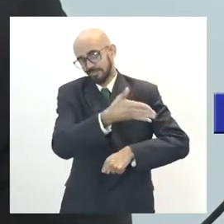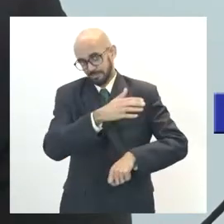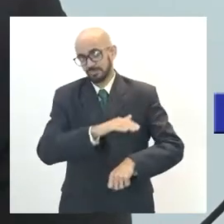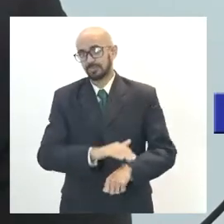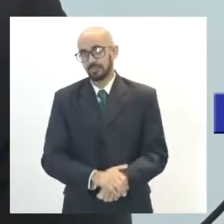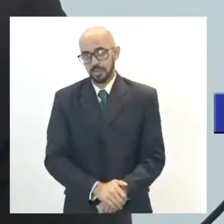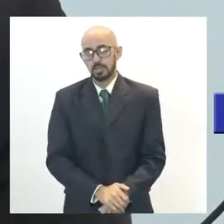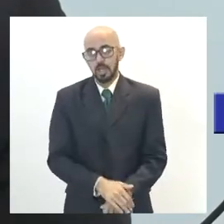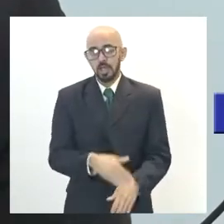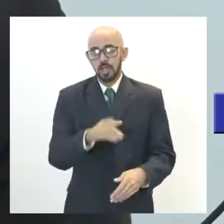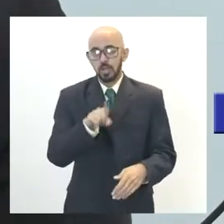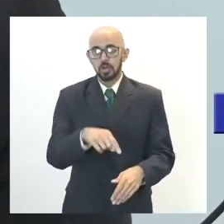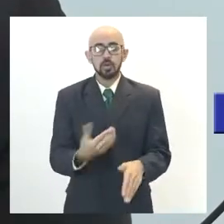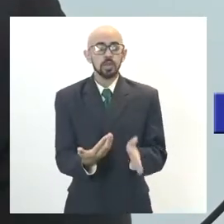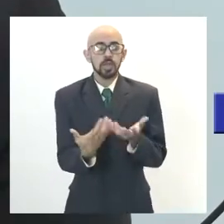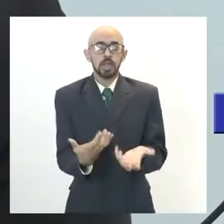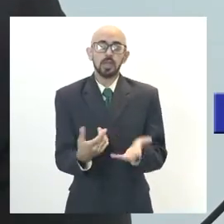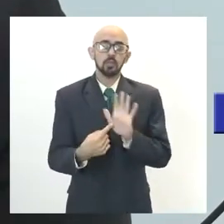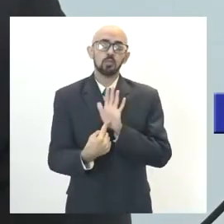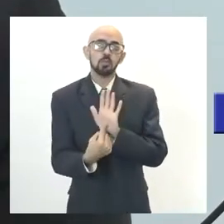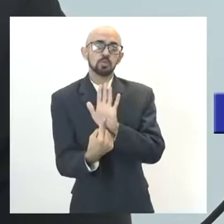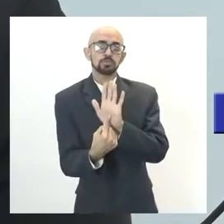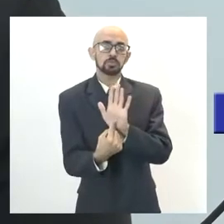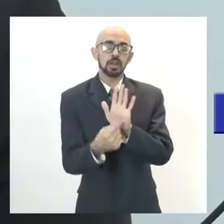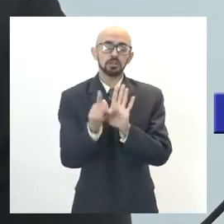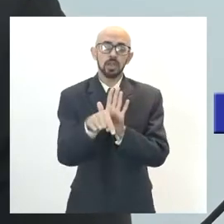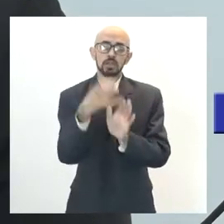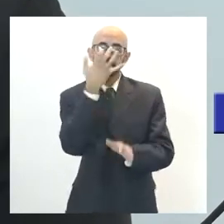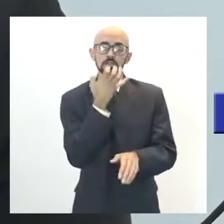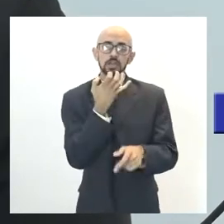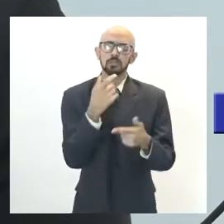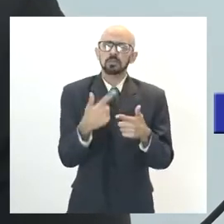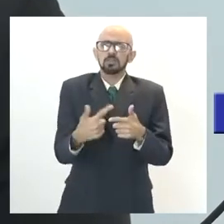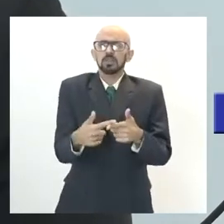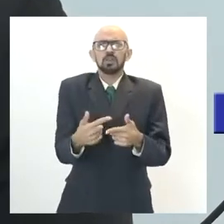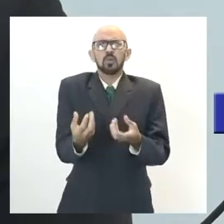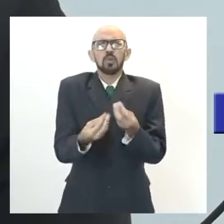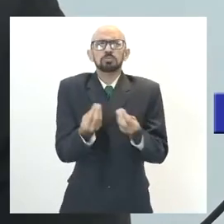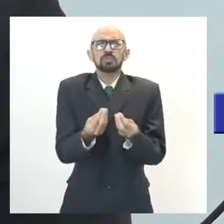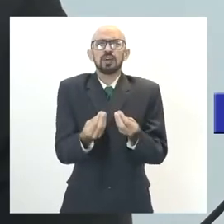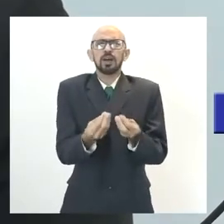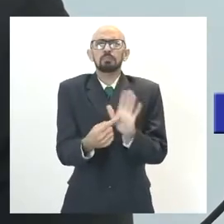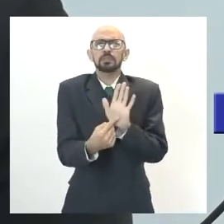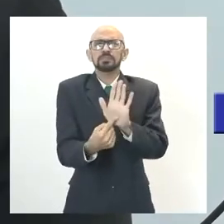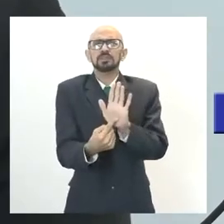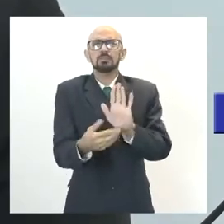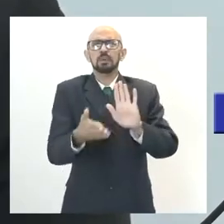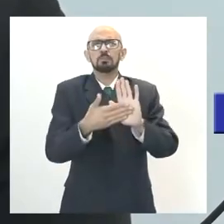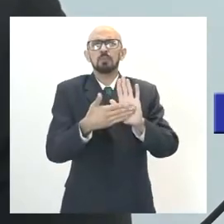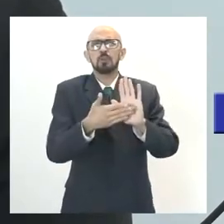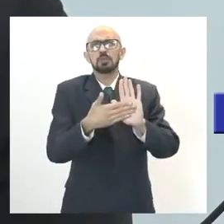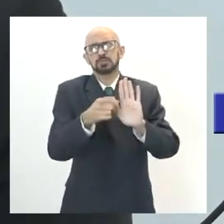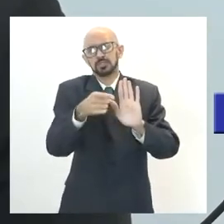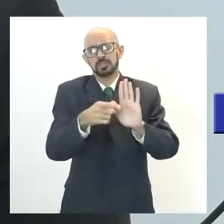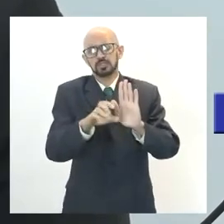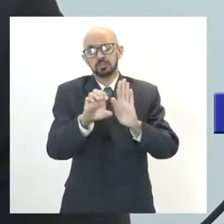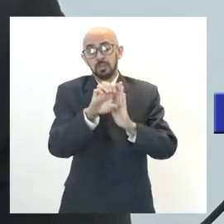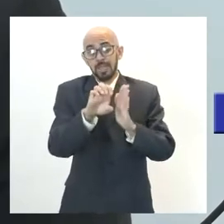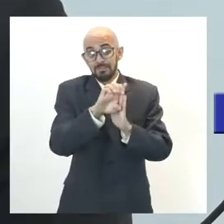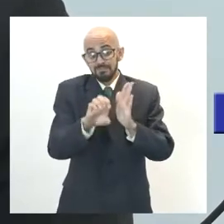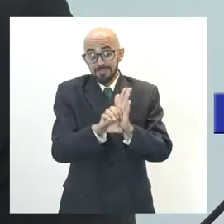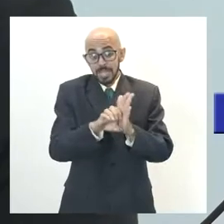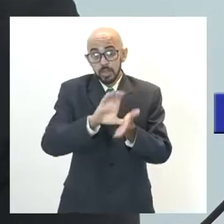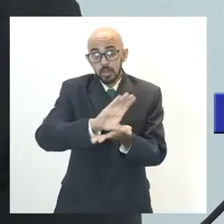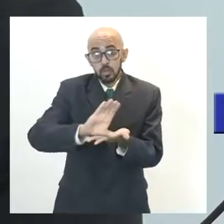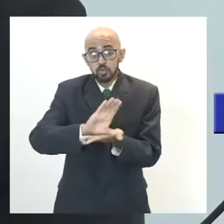que eu acho uma coisa extremamente séria Porque como é que vai apresentar uma proposta com né quando você faz uma proposta de uma emenda à constituição